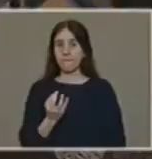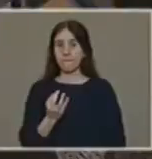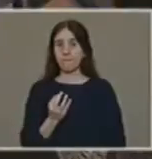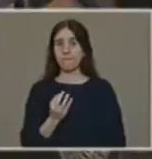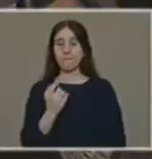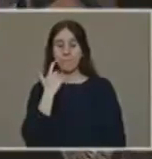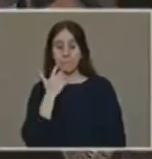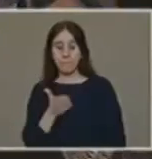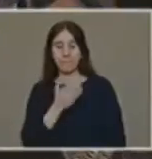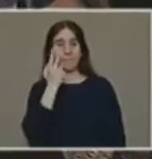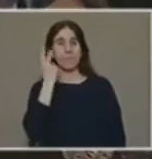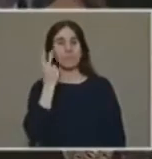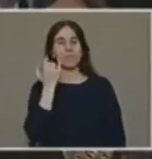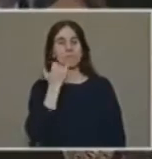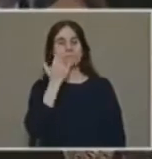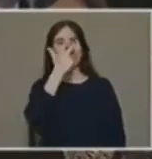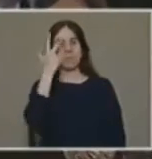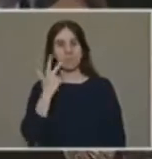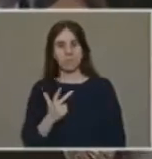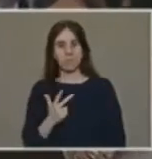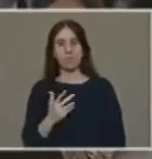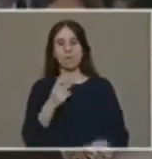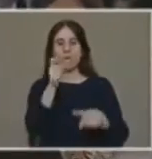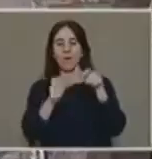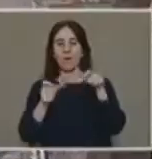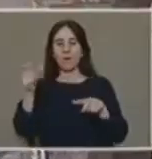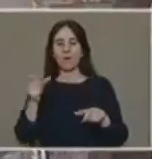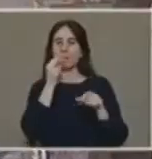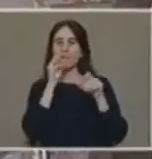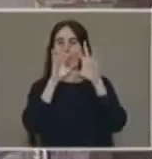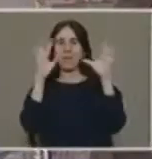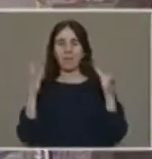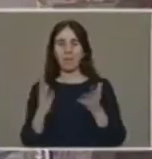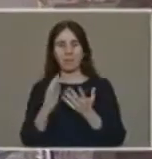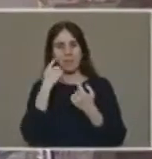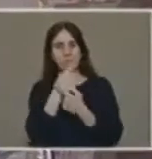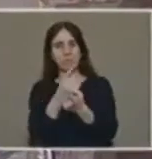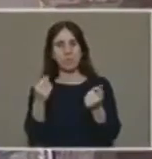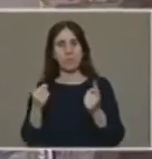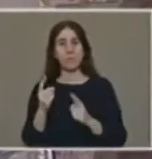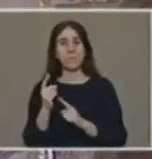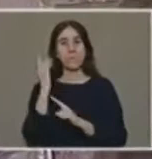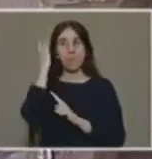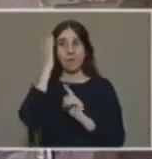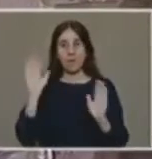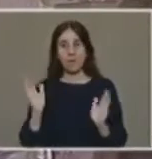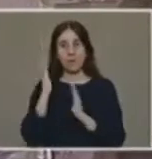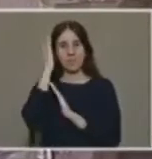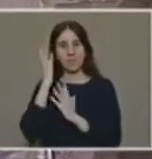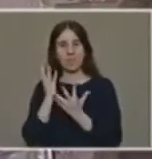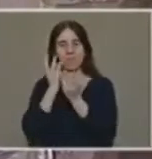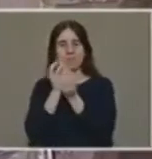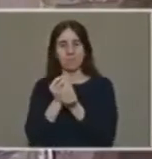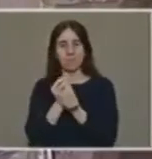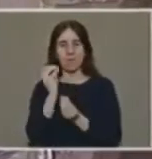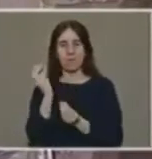alegria pascal, exultam os homens por toda a terra. E com os anjos e os santos, proclamamos a